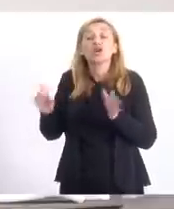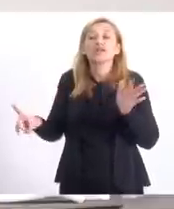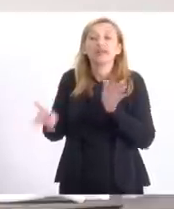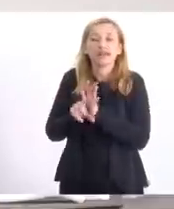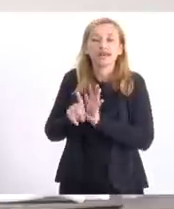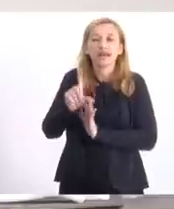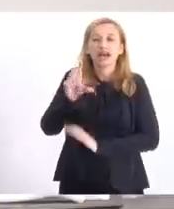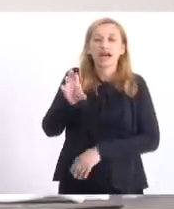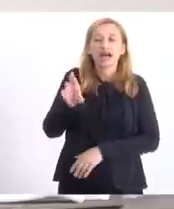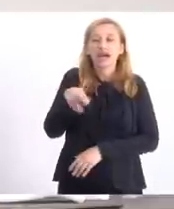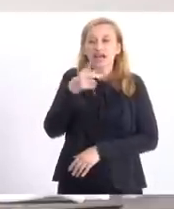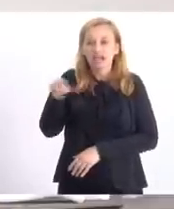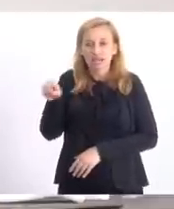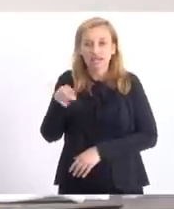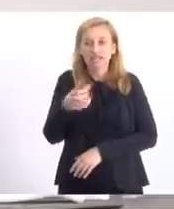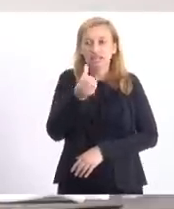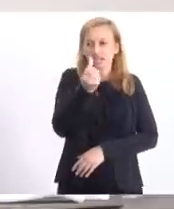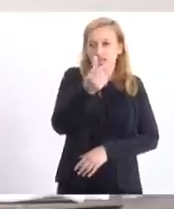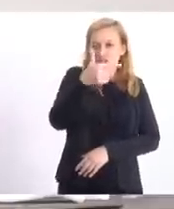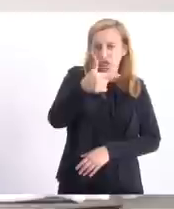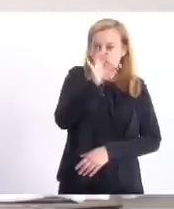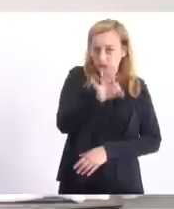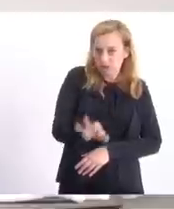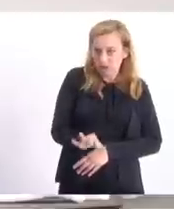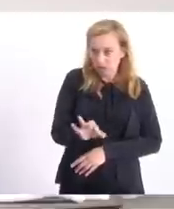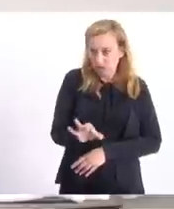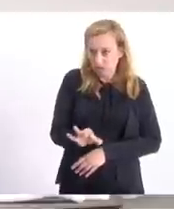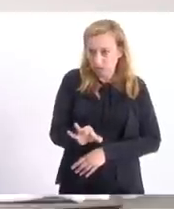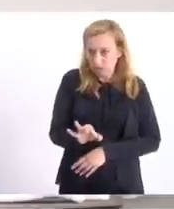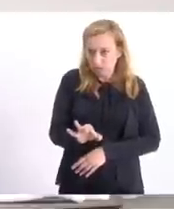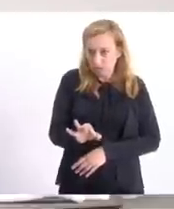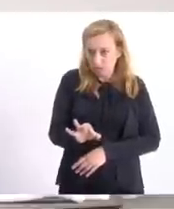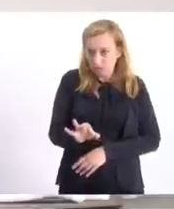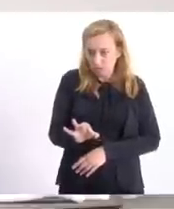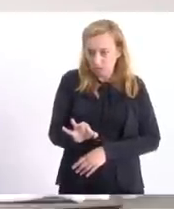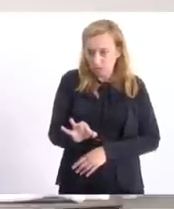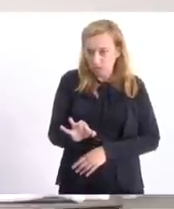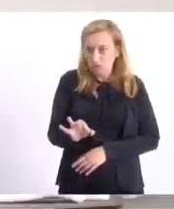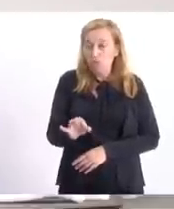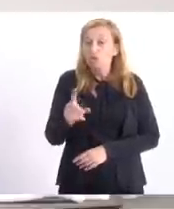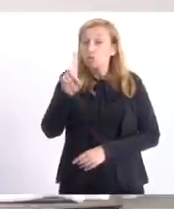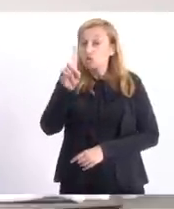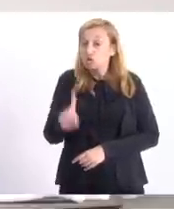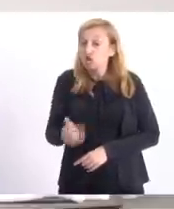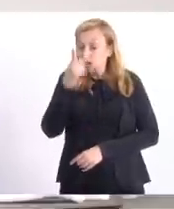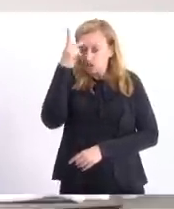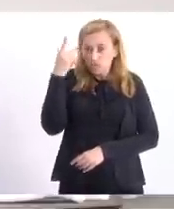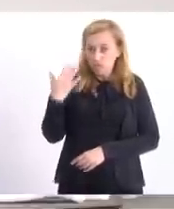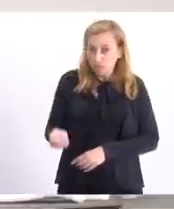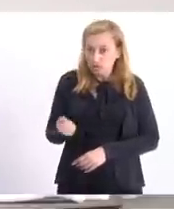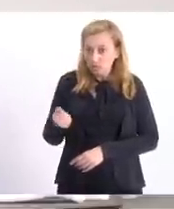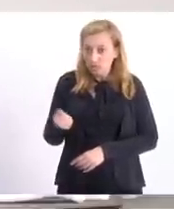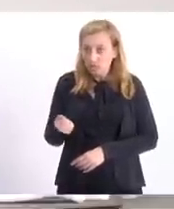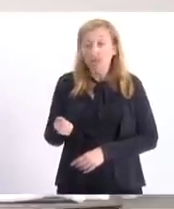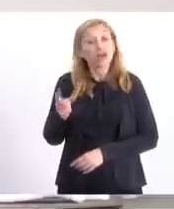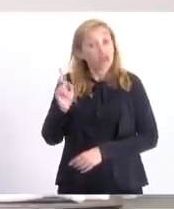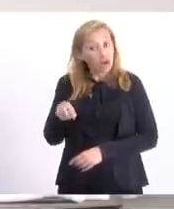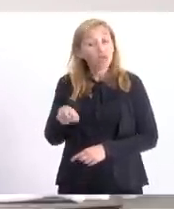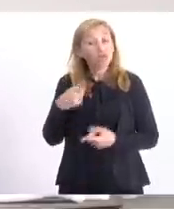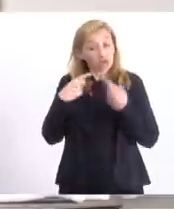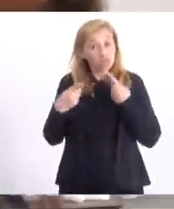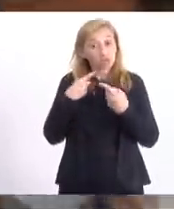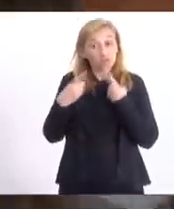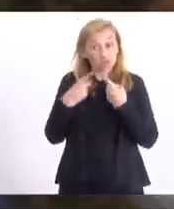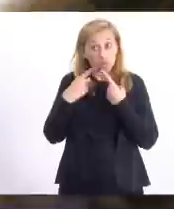GRAM, que é de 62%, retomando o direito dos pensionistas, é nisso que nós estamos